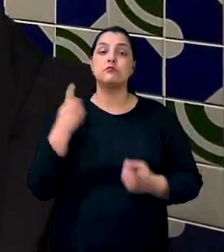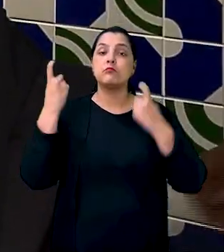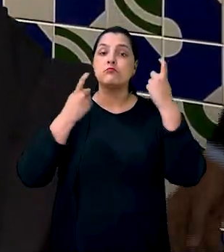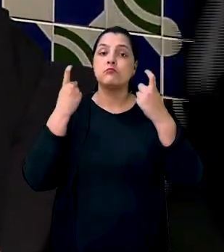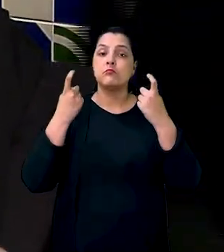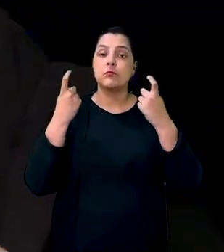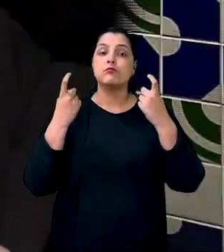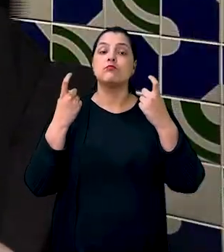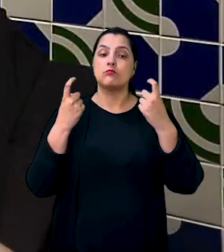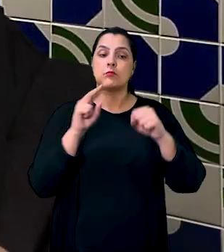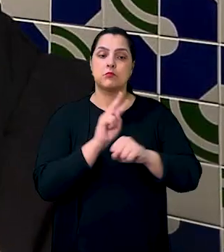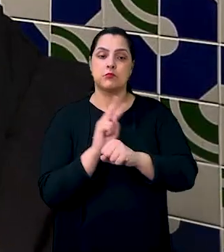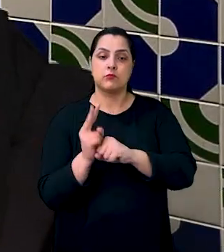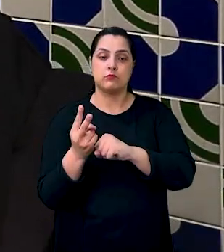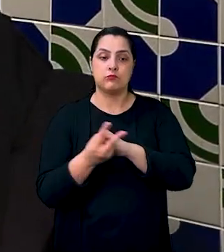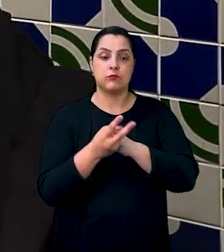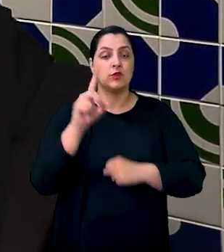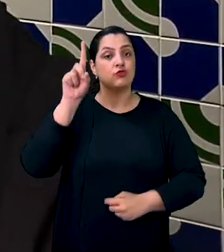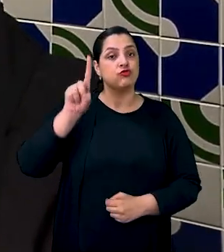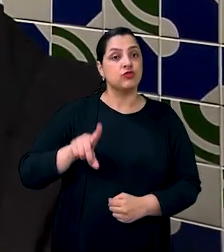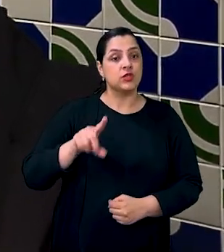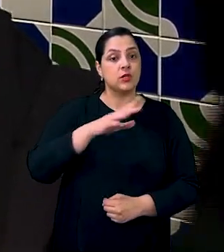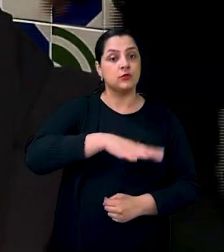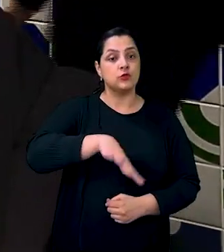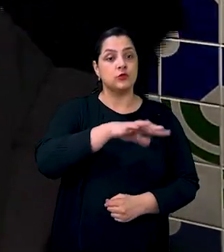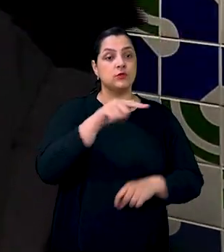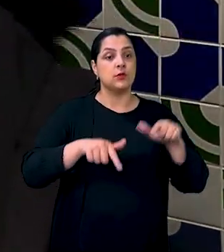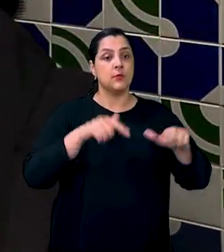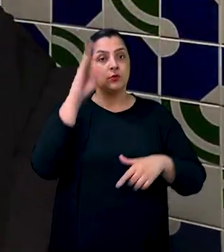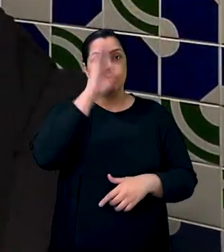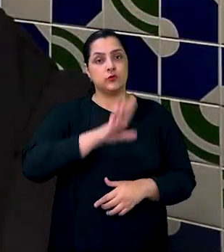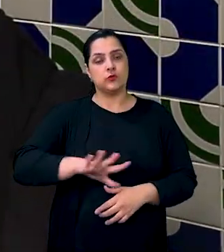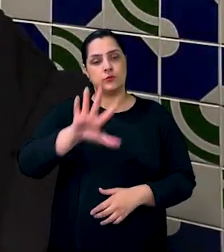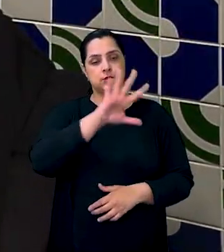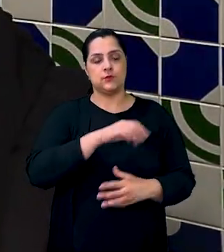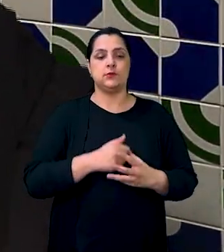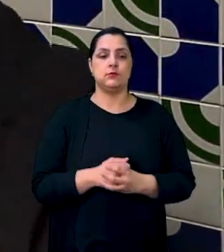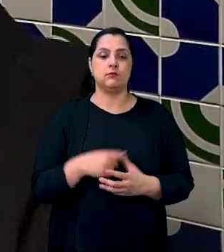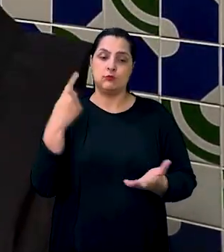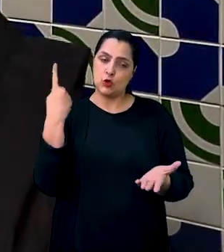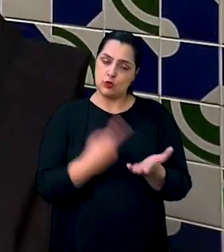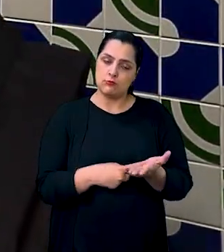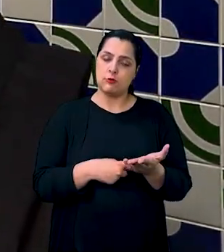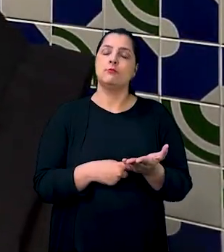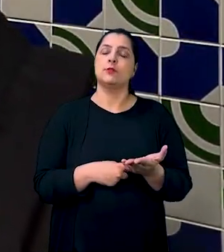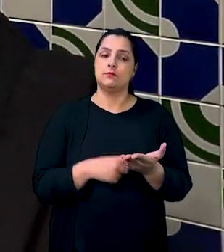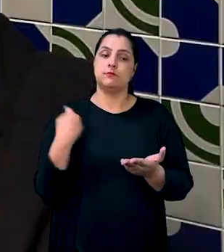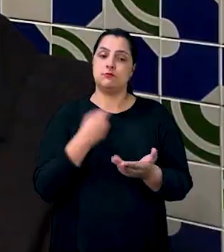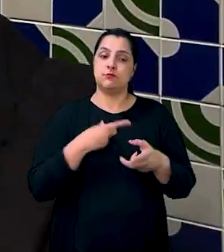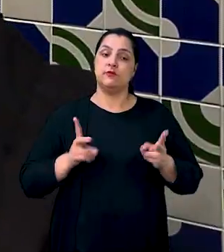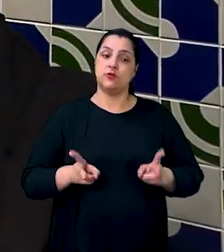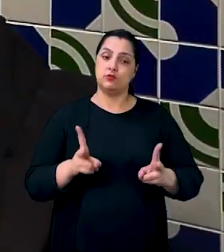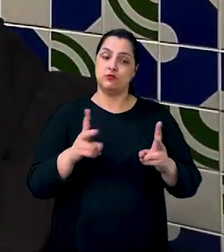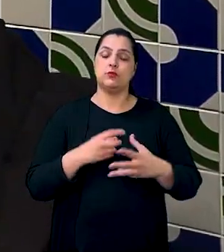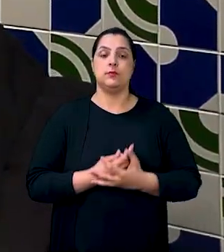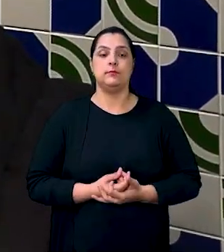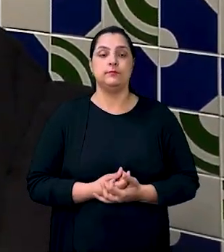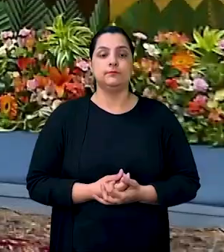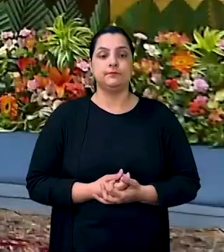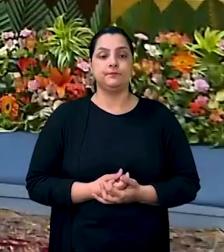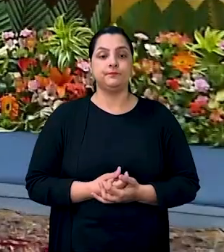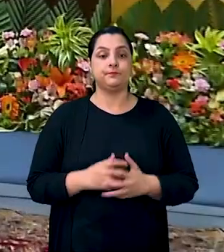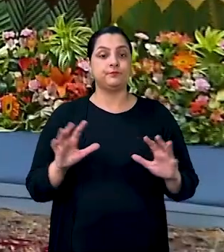se preocupam em proteger os direitos dos trabalhadores brasileiros. Esse é o nosso compromisso que nós vamos continuar